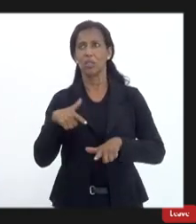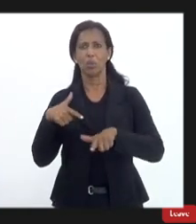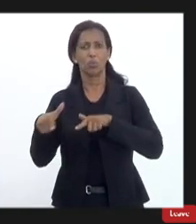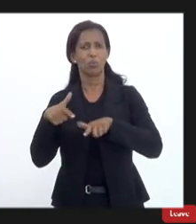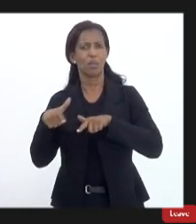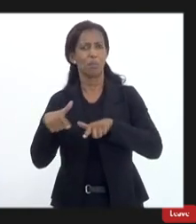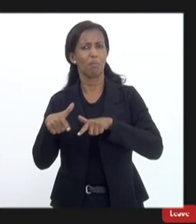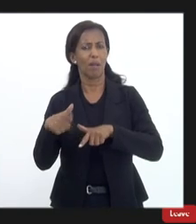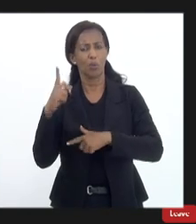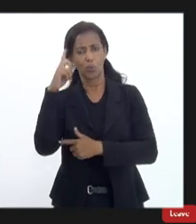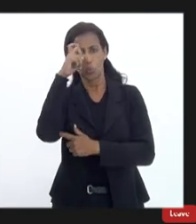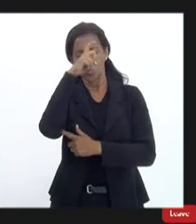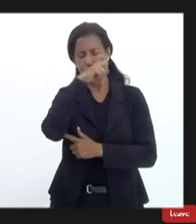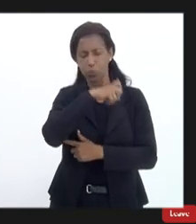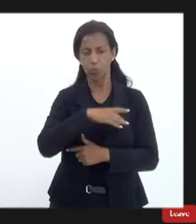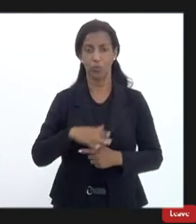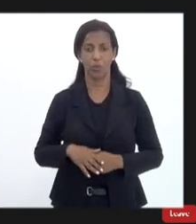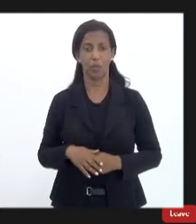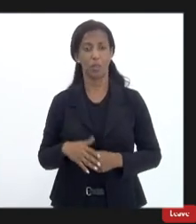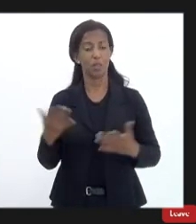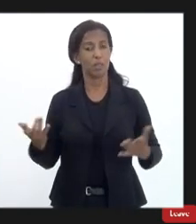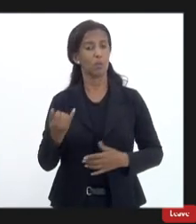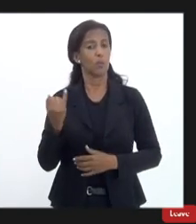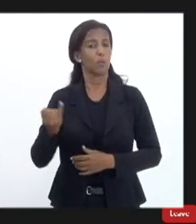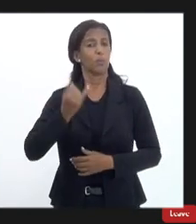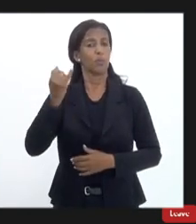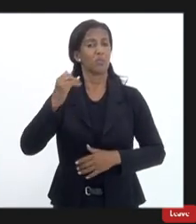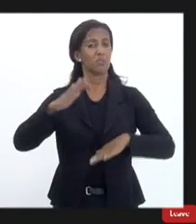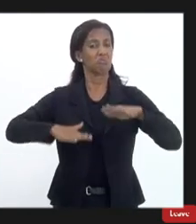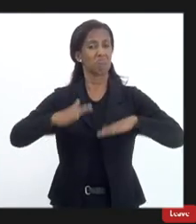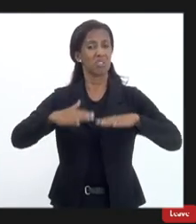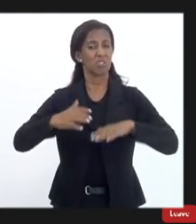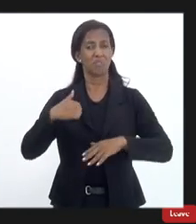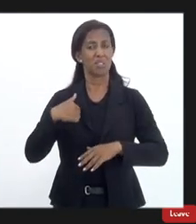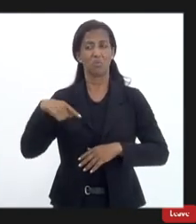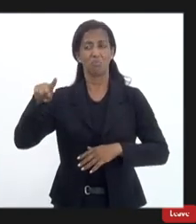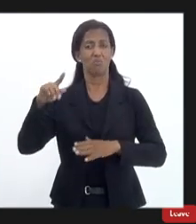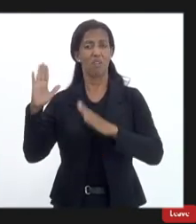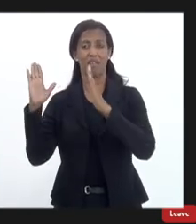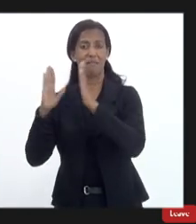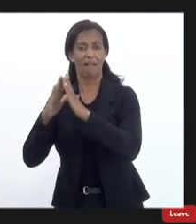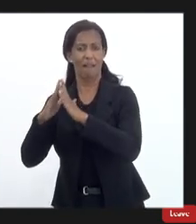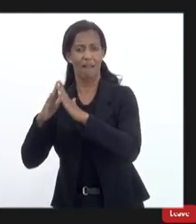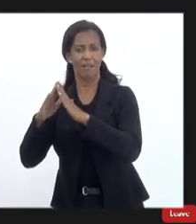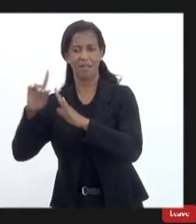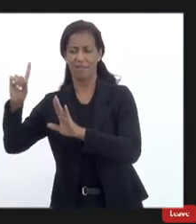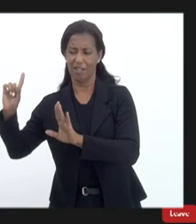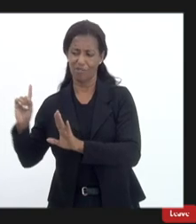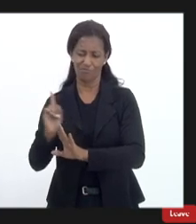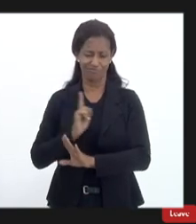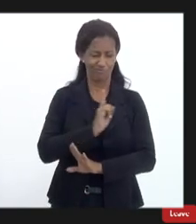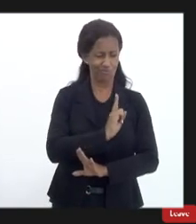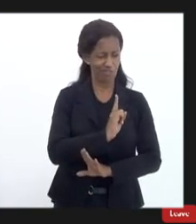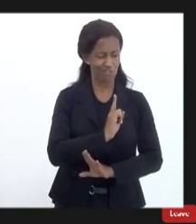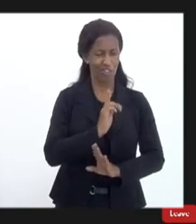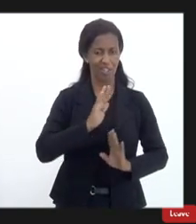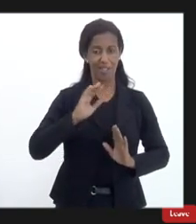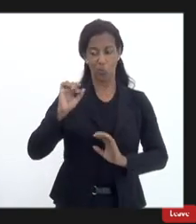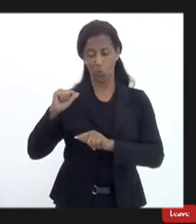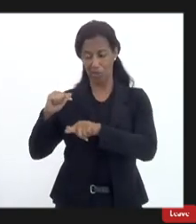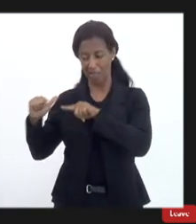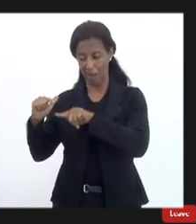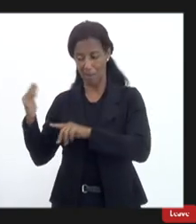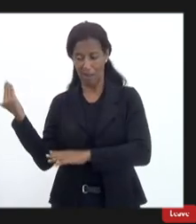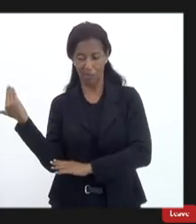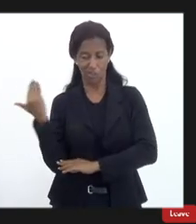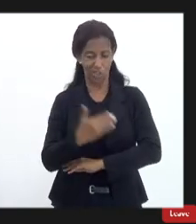uberizado, todas essas condições. Então, portanto, muitas das vezes ele nem passa em casa, né? Ele vai direto para a escola do mundo do trabalho,